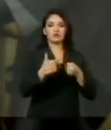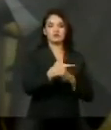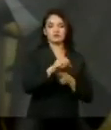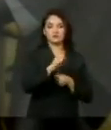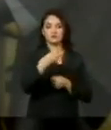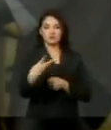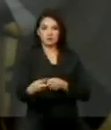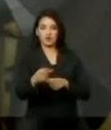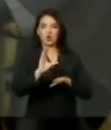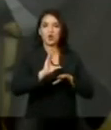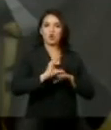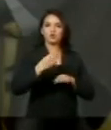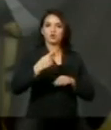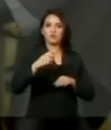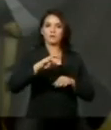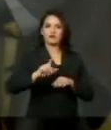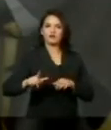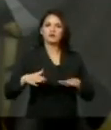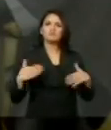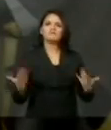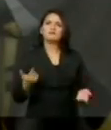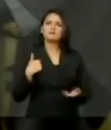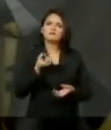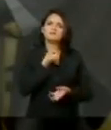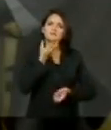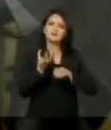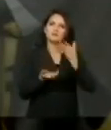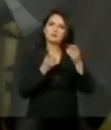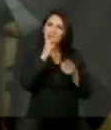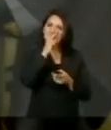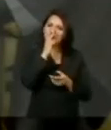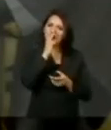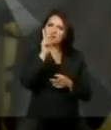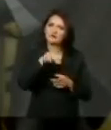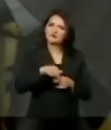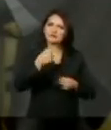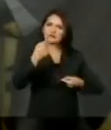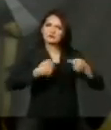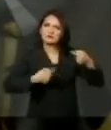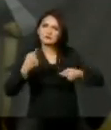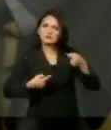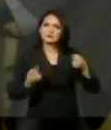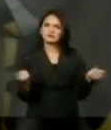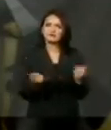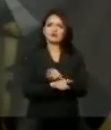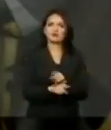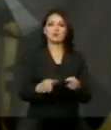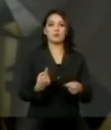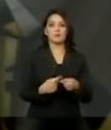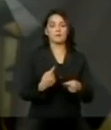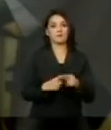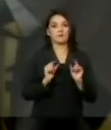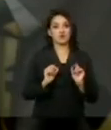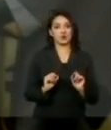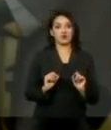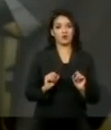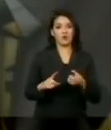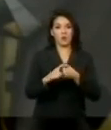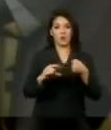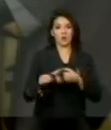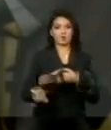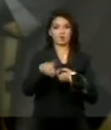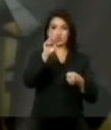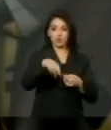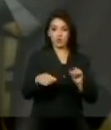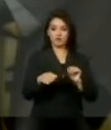penal e nesse ponto confesso que parece estar a uma espécie de paradoxo porque não é possível dizer inconstitucional um artigo que realiza a